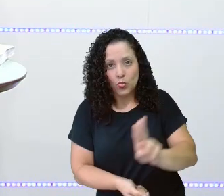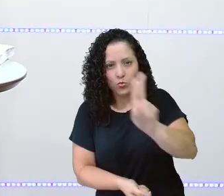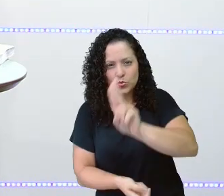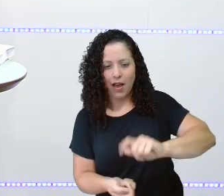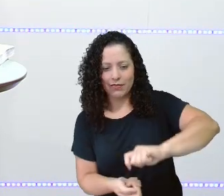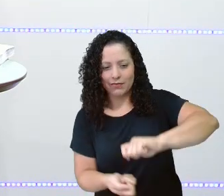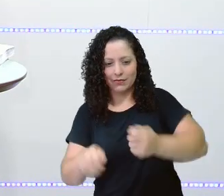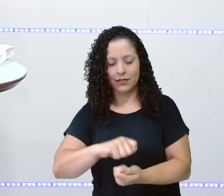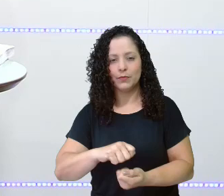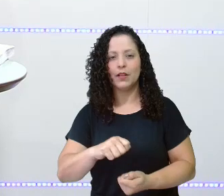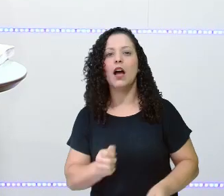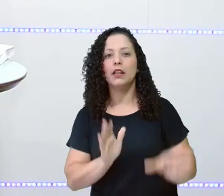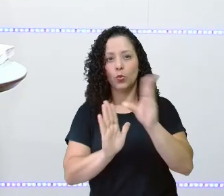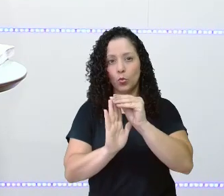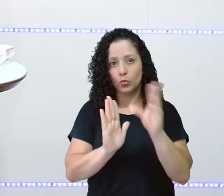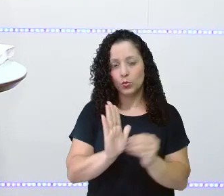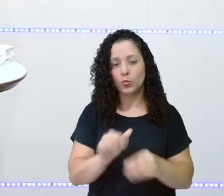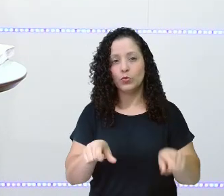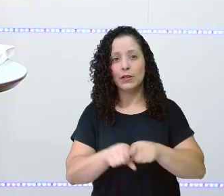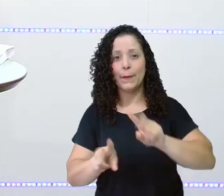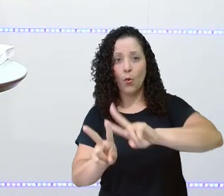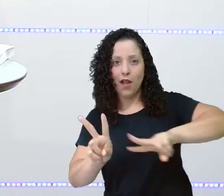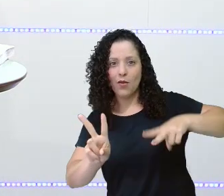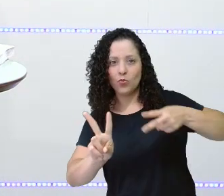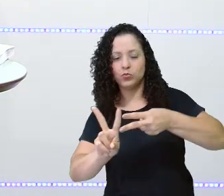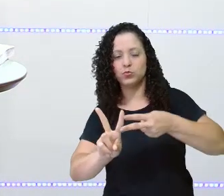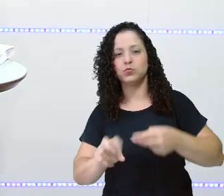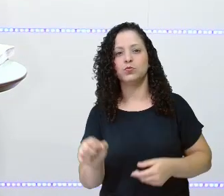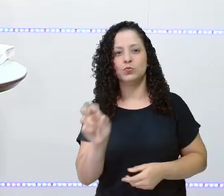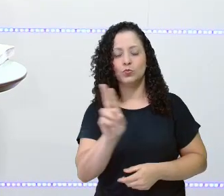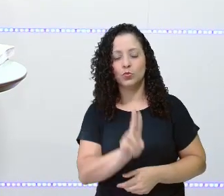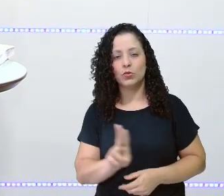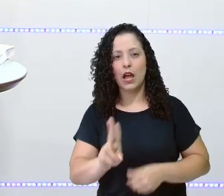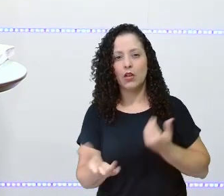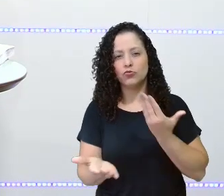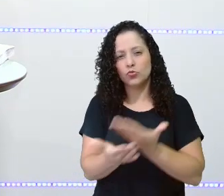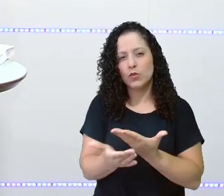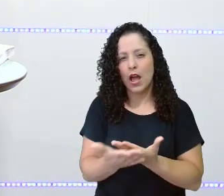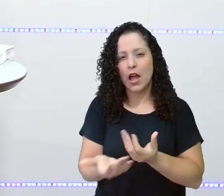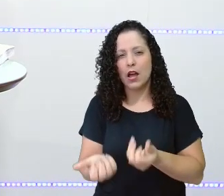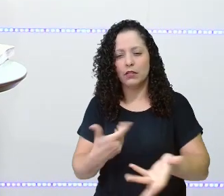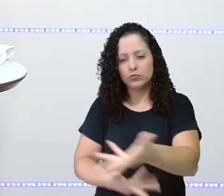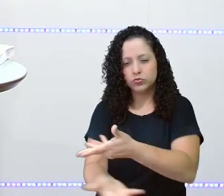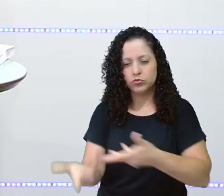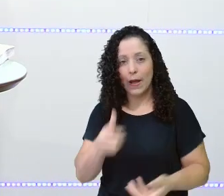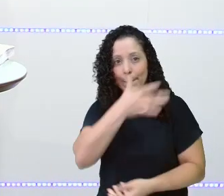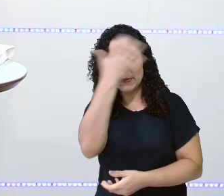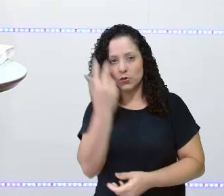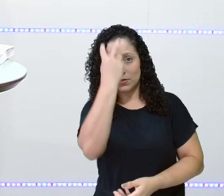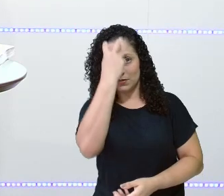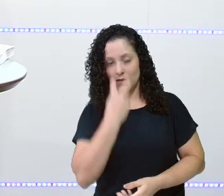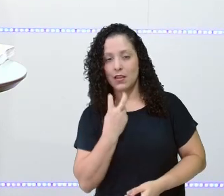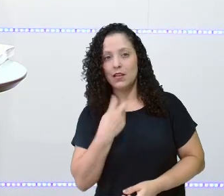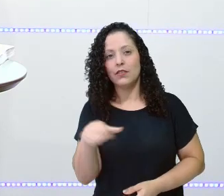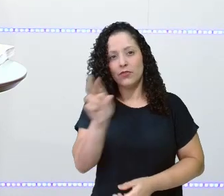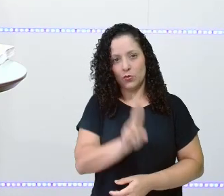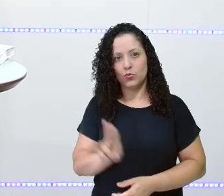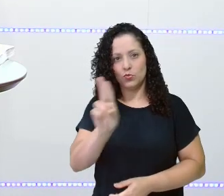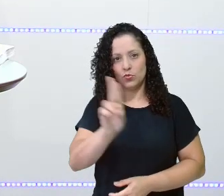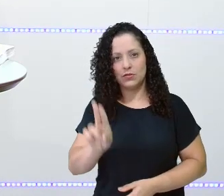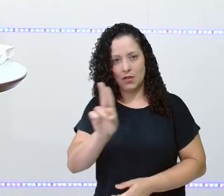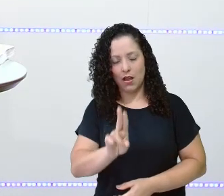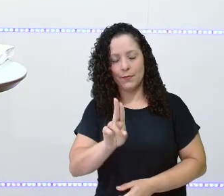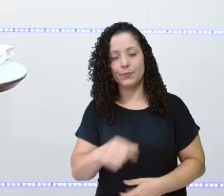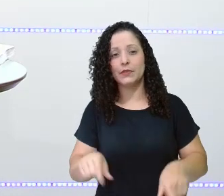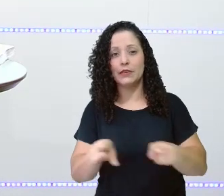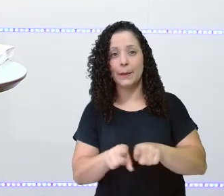quando a gente vai configurar o recurso, que a gente vai estudar com a pessoa cega e vai utilizar na intervenção com a pessoa cega e com